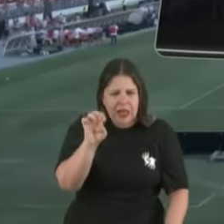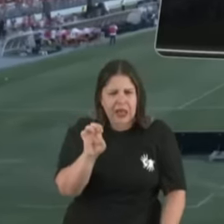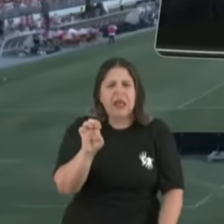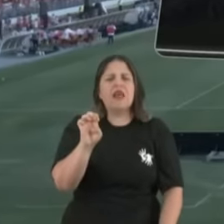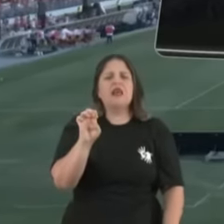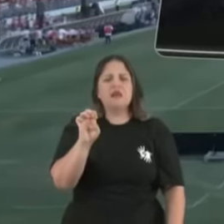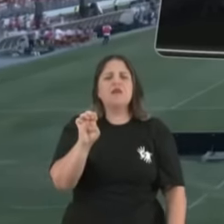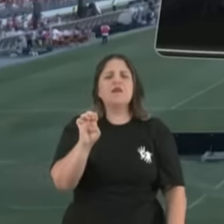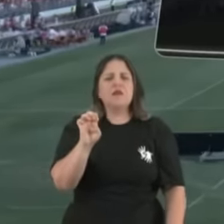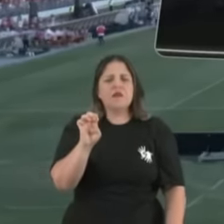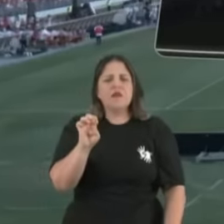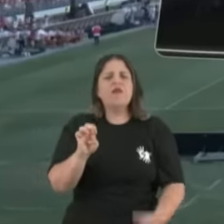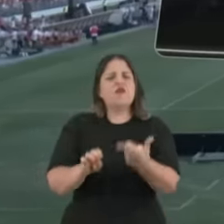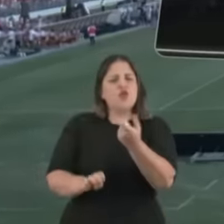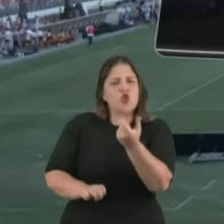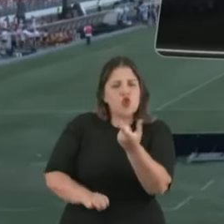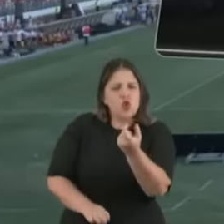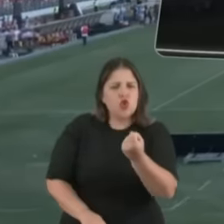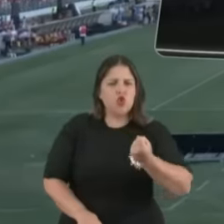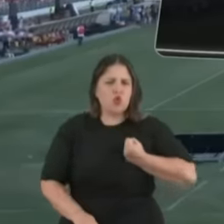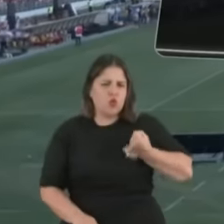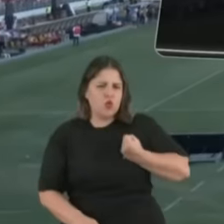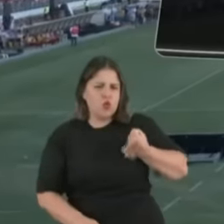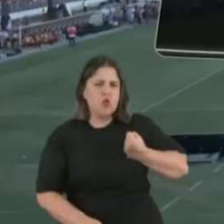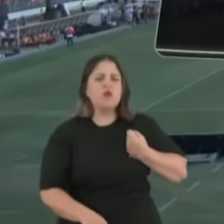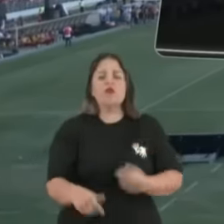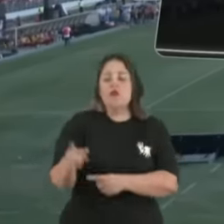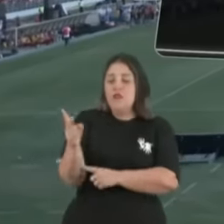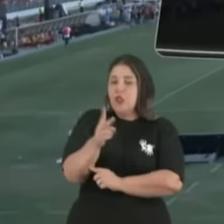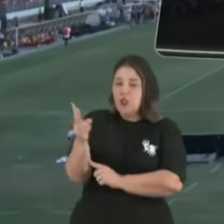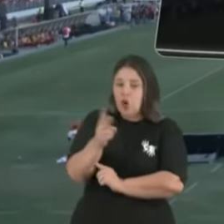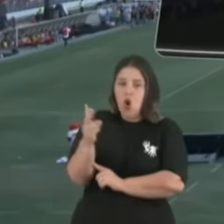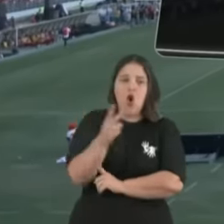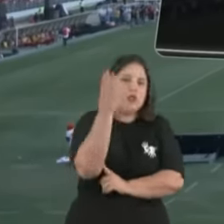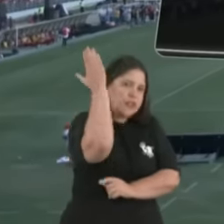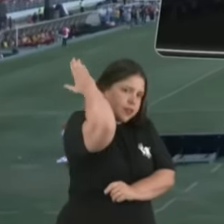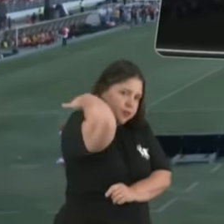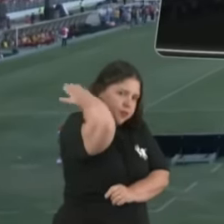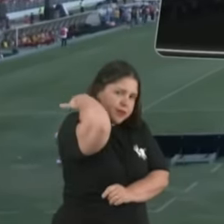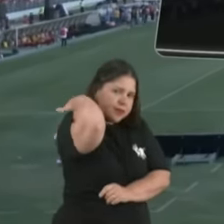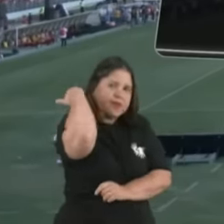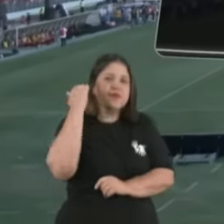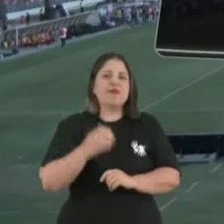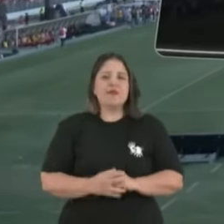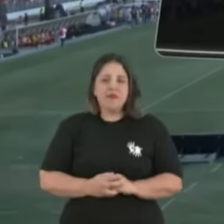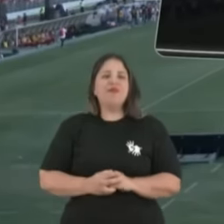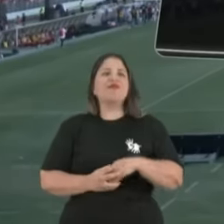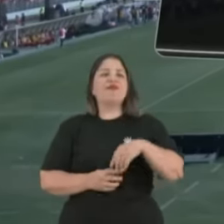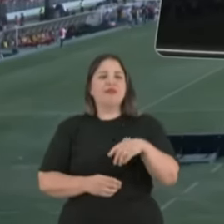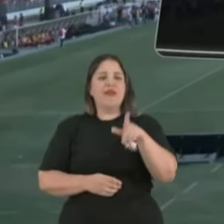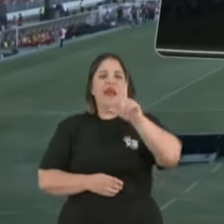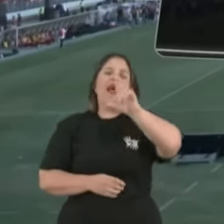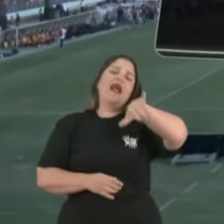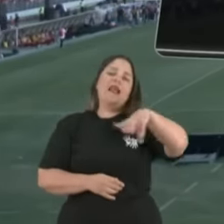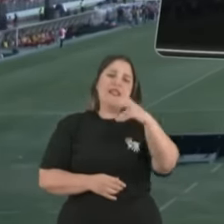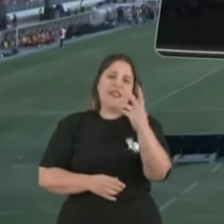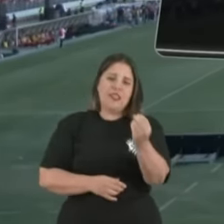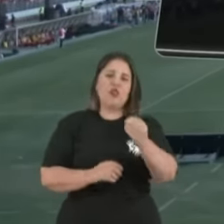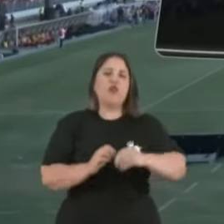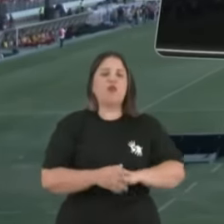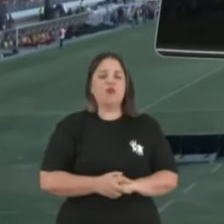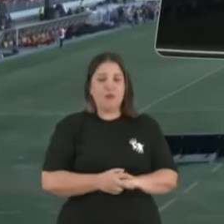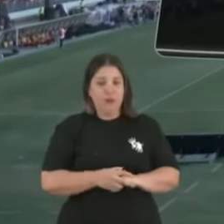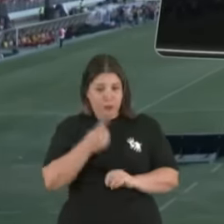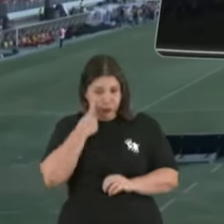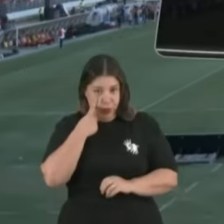Wesley, o 19 é o Didira, o 22 é o Paulinho. As posicionamento aí que você vê nesse campo que a gente coloca na